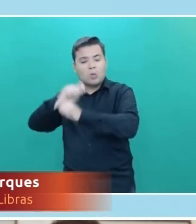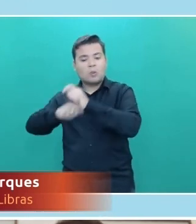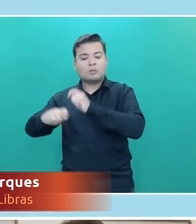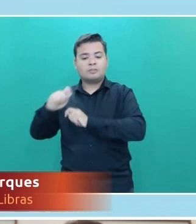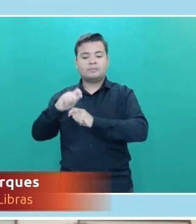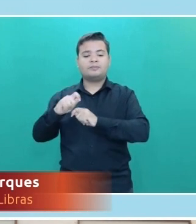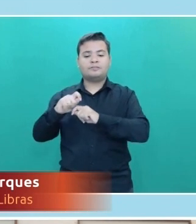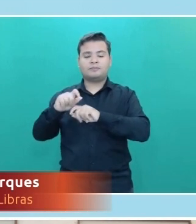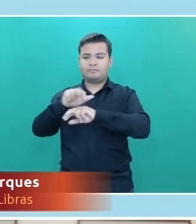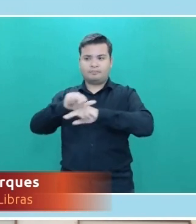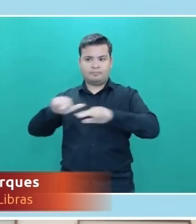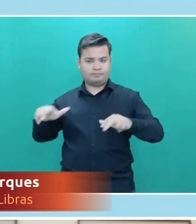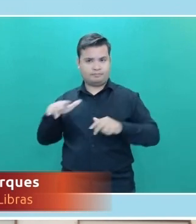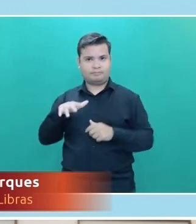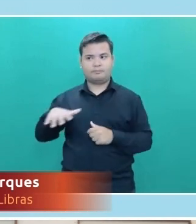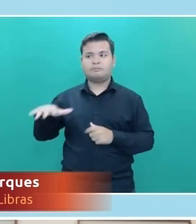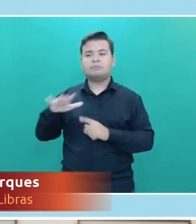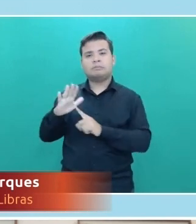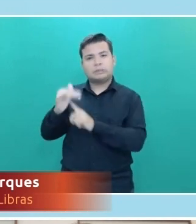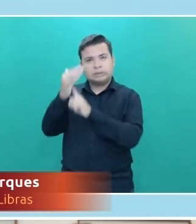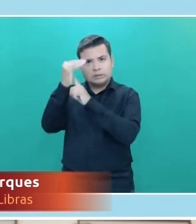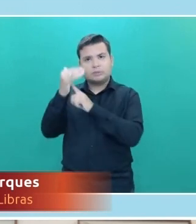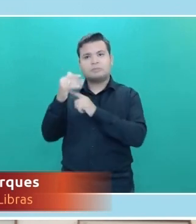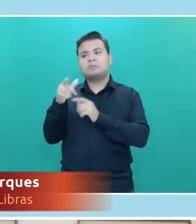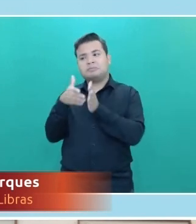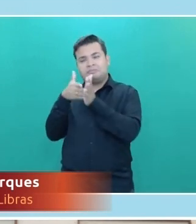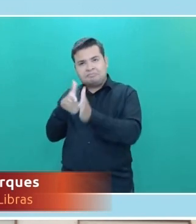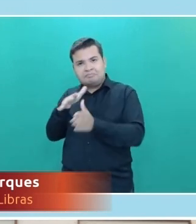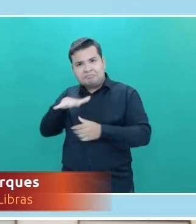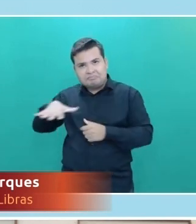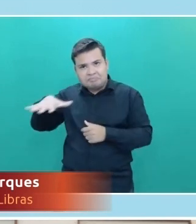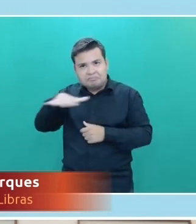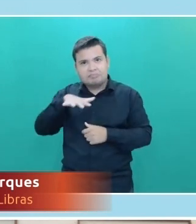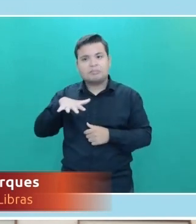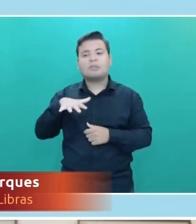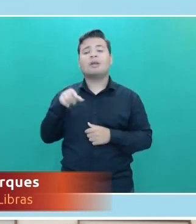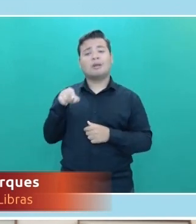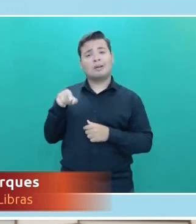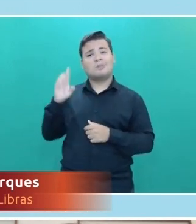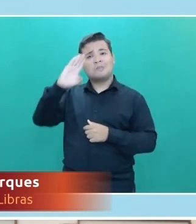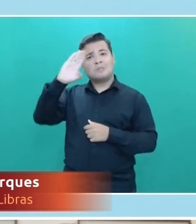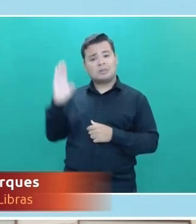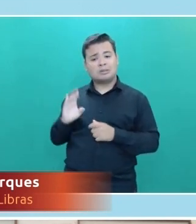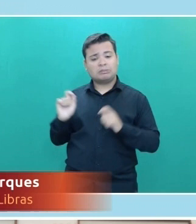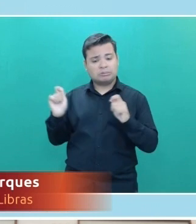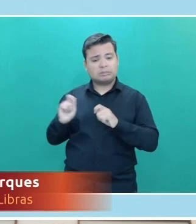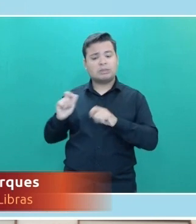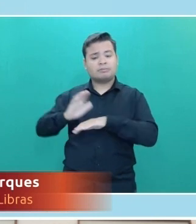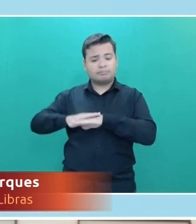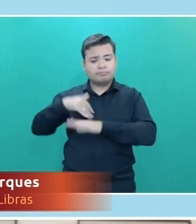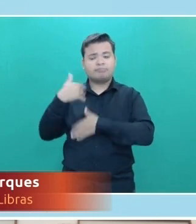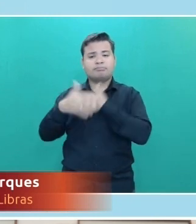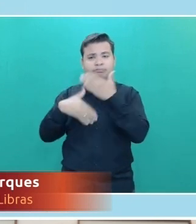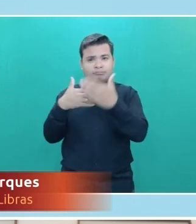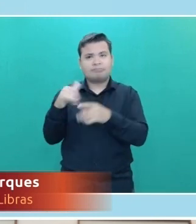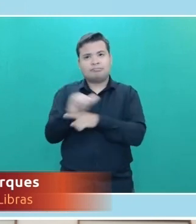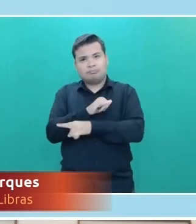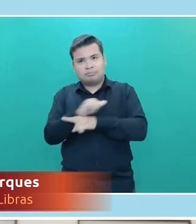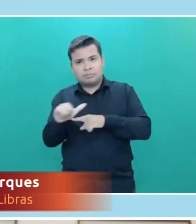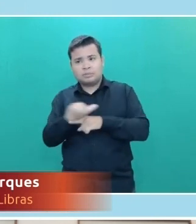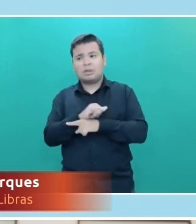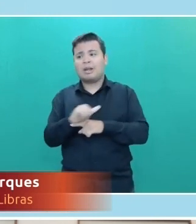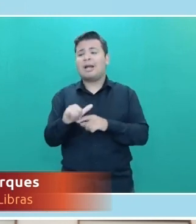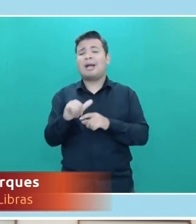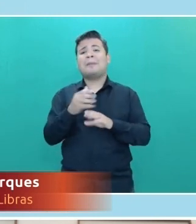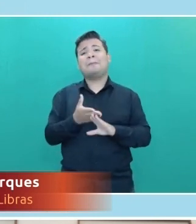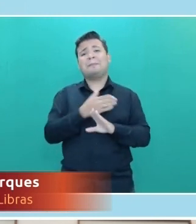Então, é um pouco nessa linha que eu acho que o Brasil tem navegado e é uma continuidade de Bolsonaro e Lula. Eu não